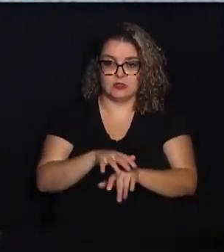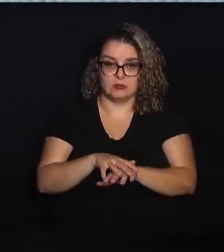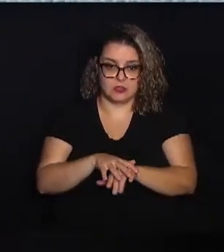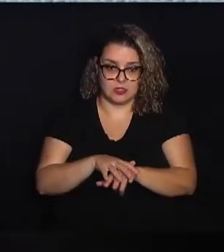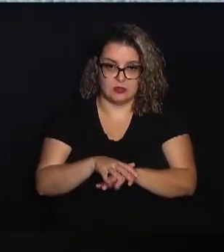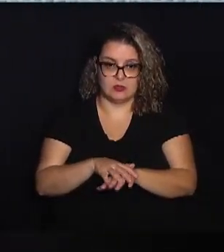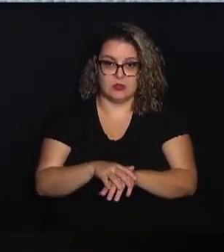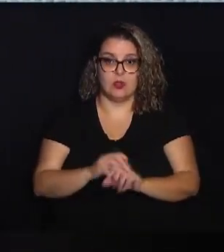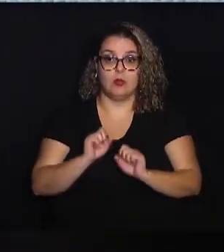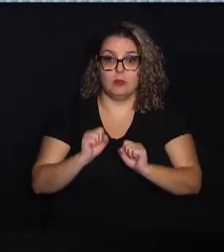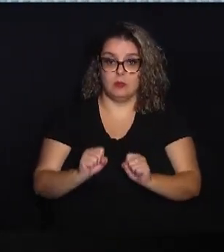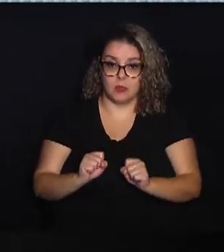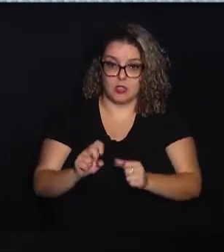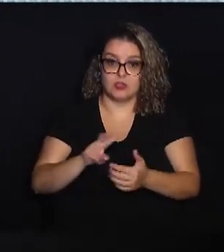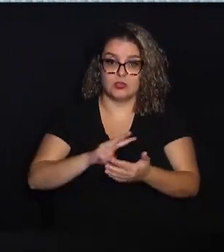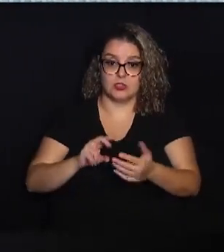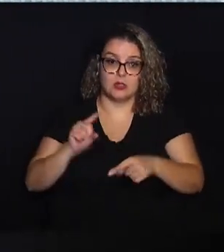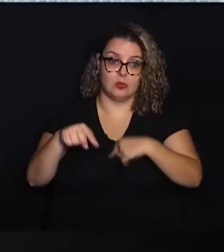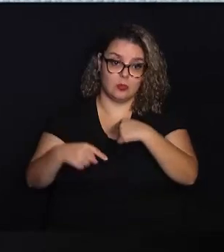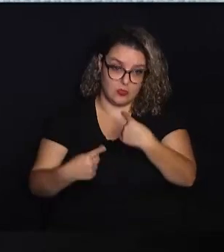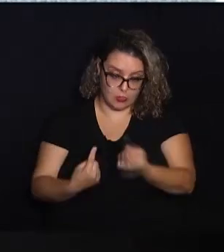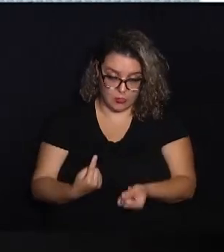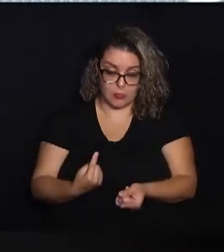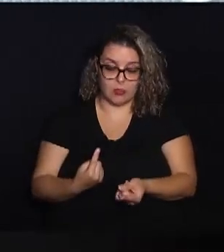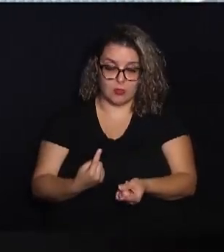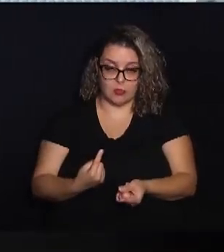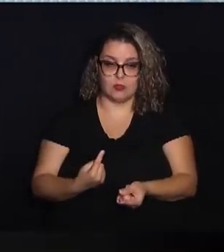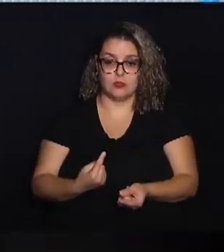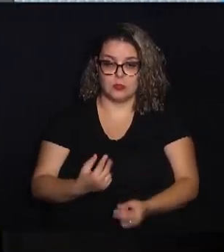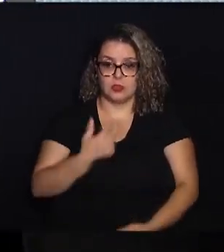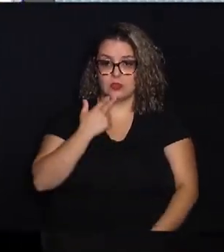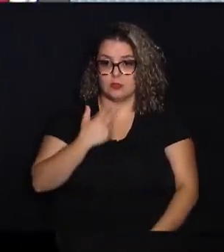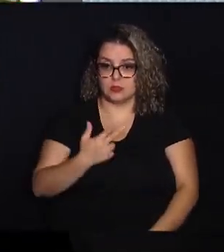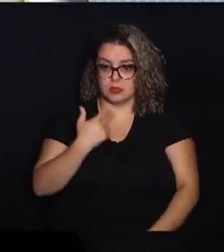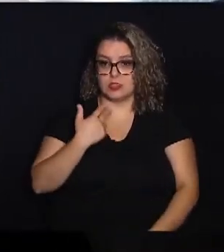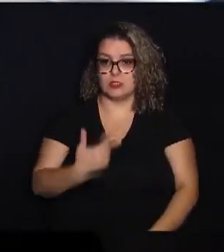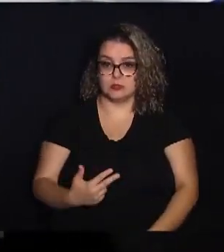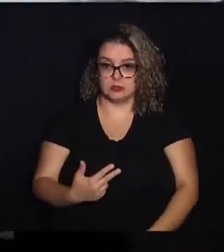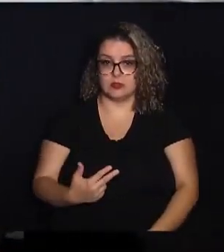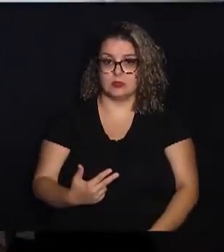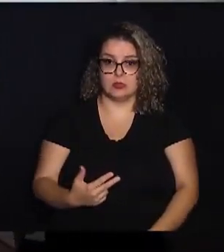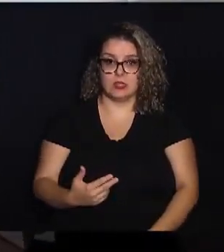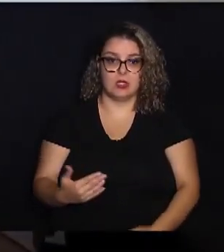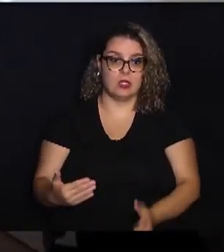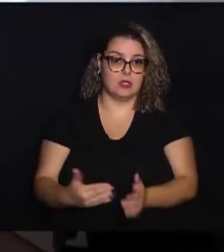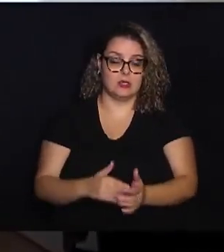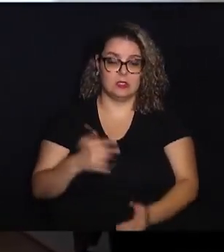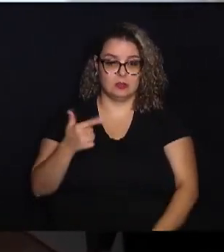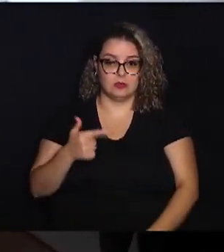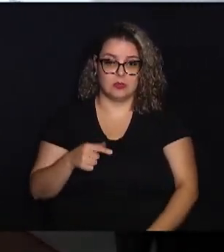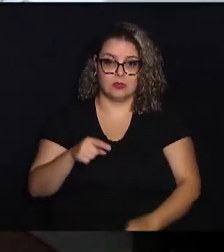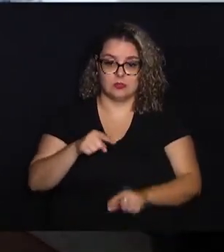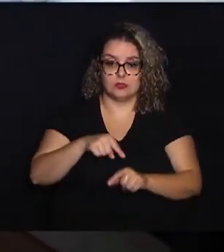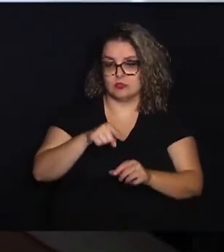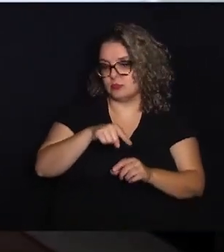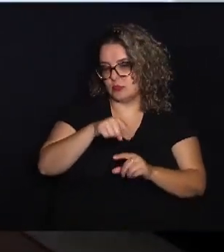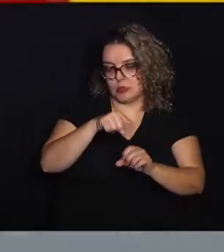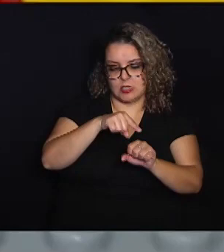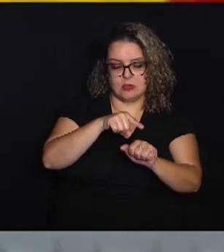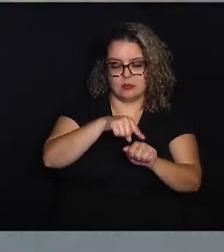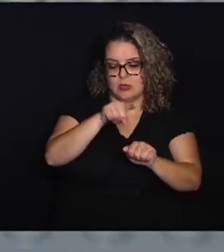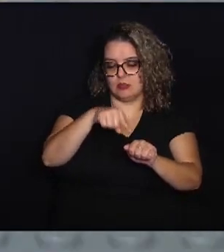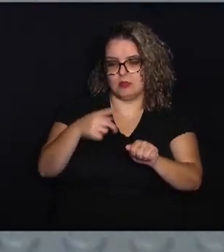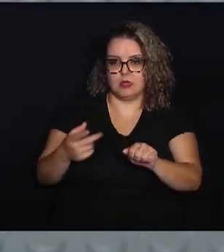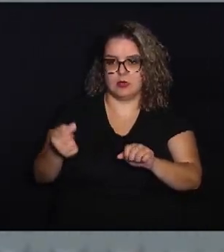em outros idiomas, mesmo com algumas letras ou acentuações que nós não temos em português. Porque é a maneira que o deficiente